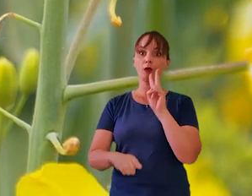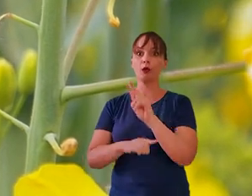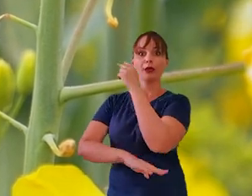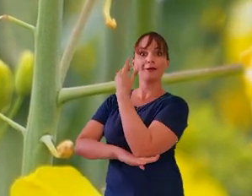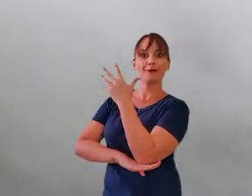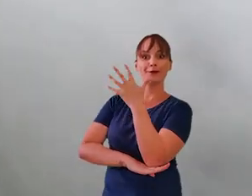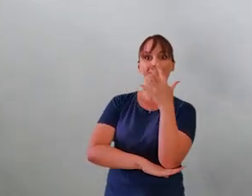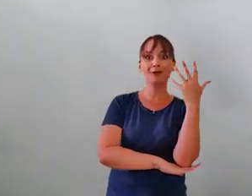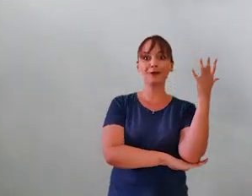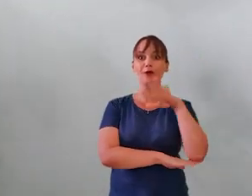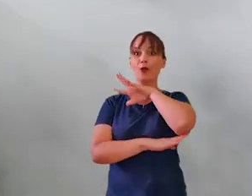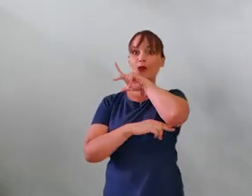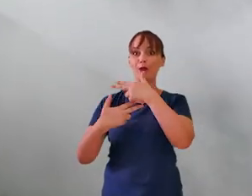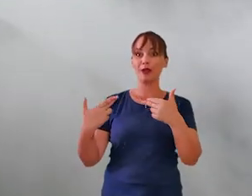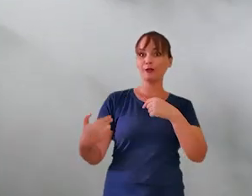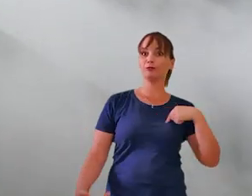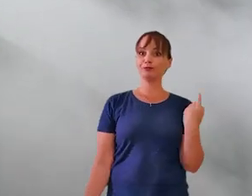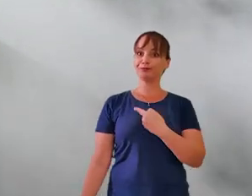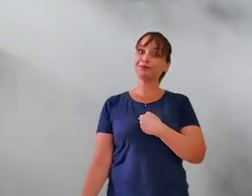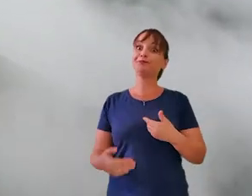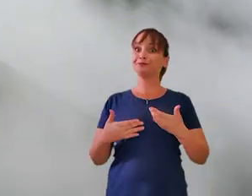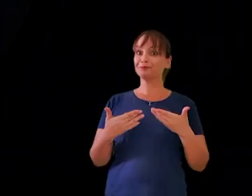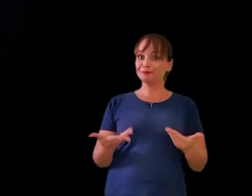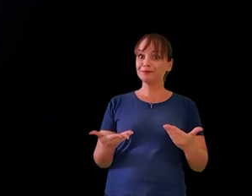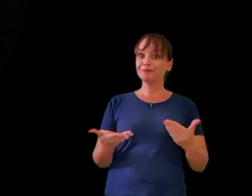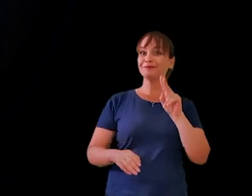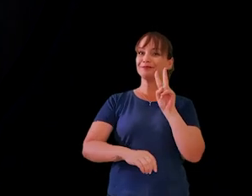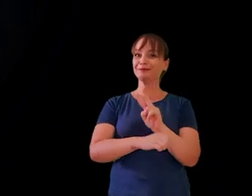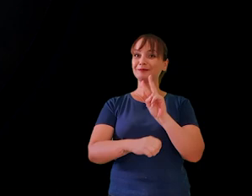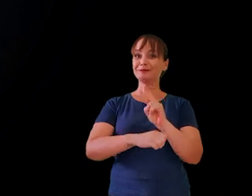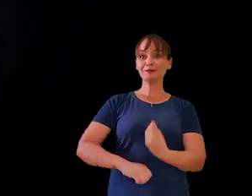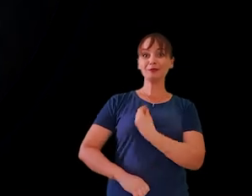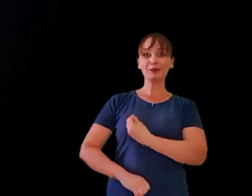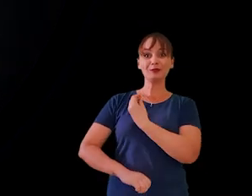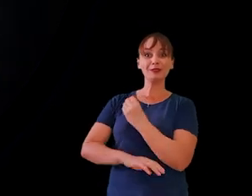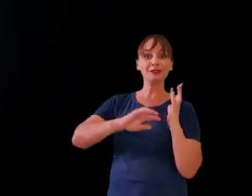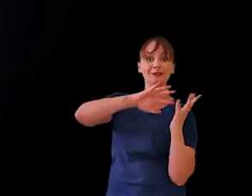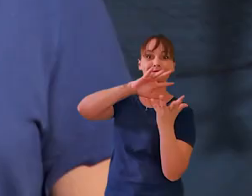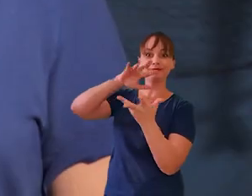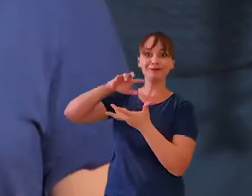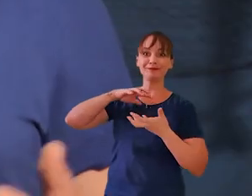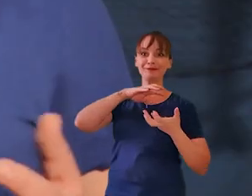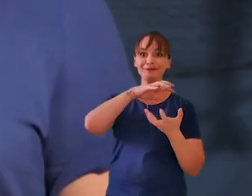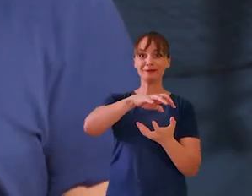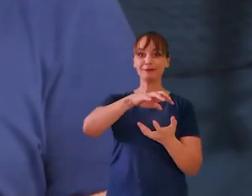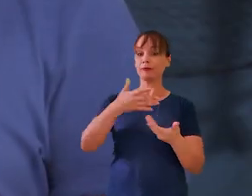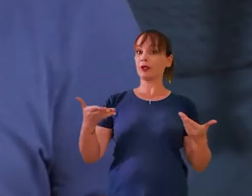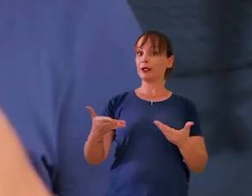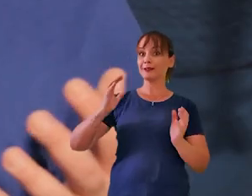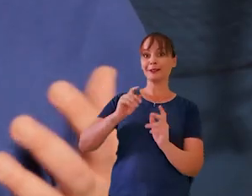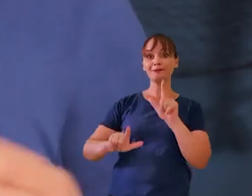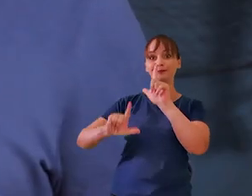das florestas, dos animais, da gente. Enfim, é cuidar da vida do nosso planeta. E esse é o